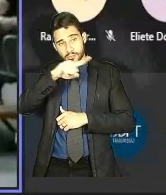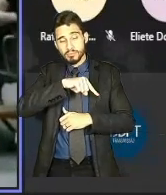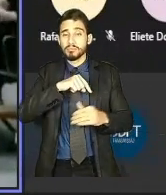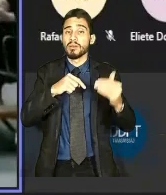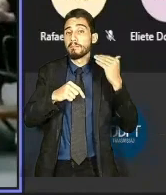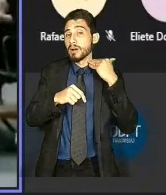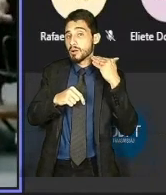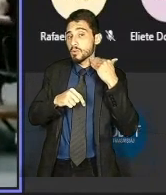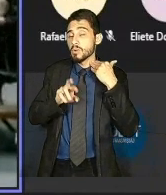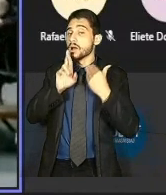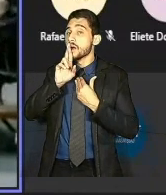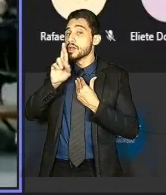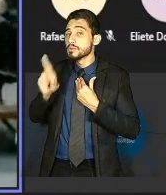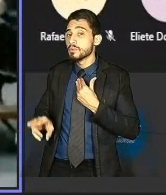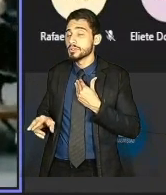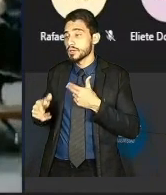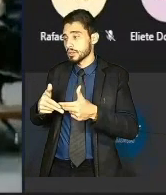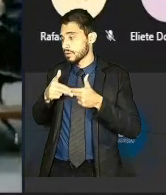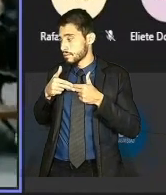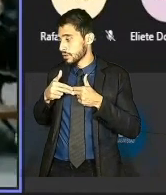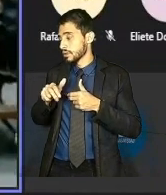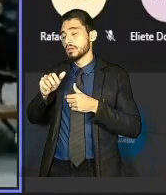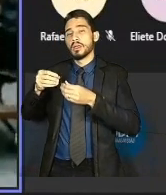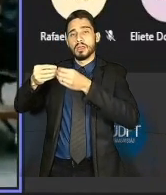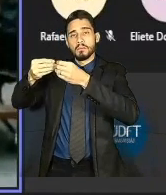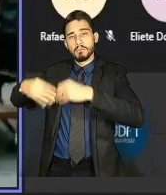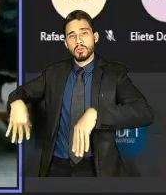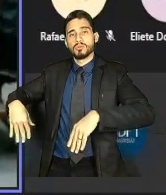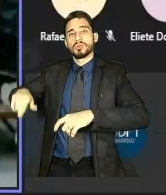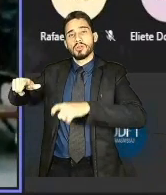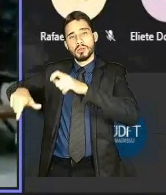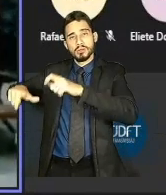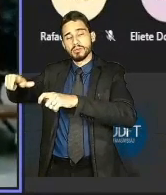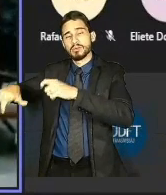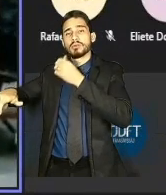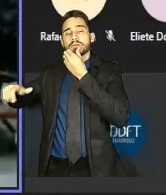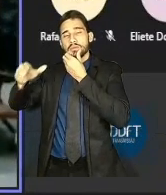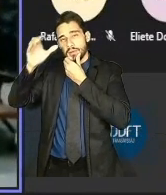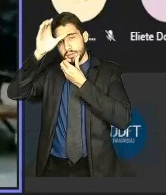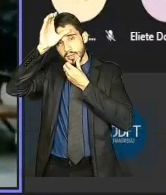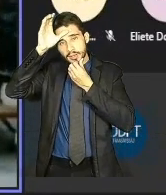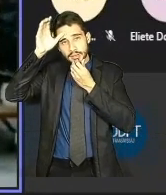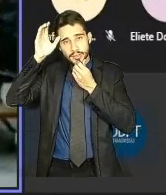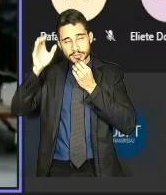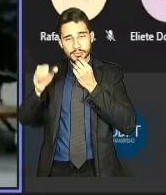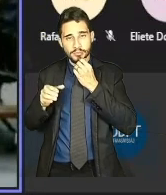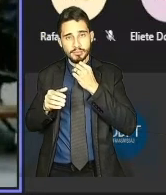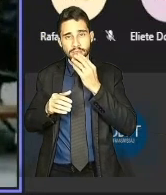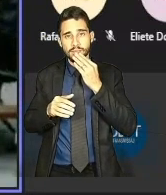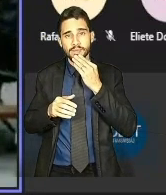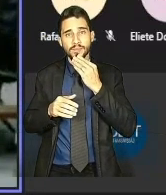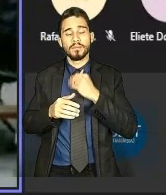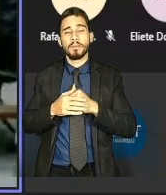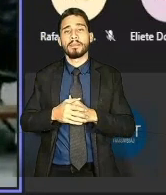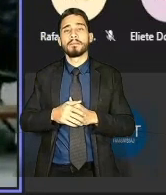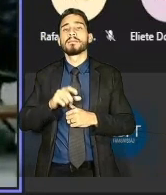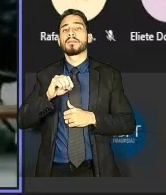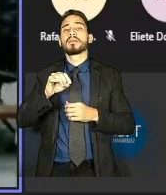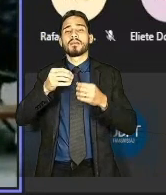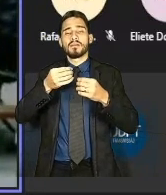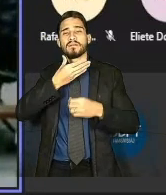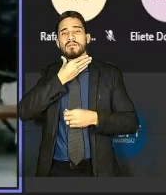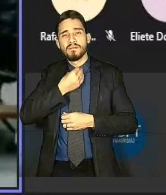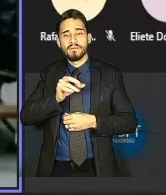respondem objetivamente pelos danos gerados por fortuito interno relativo